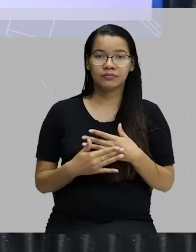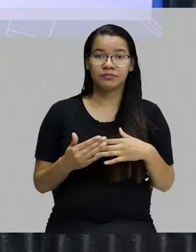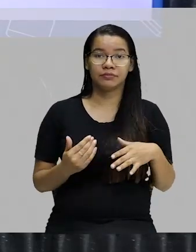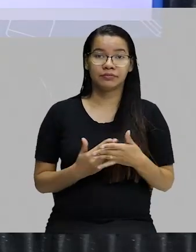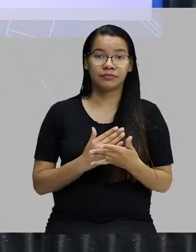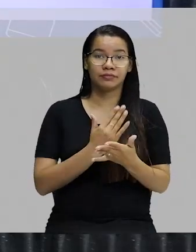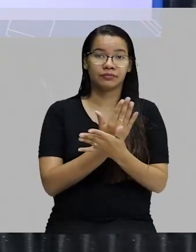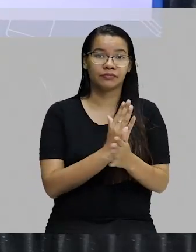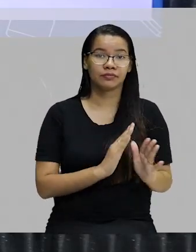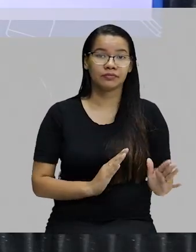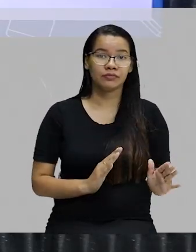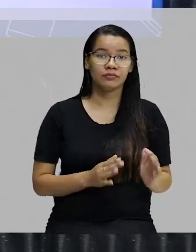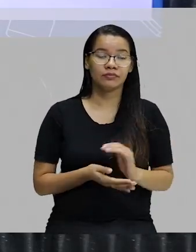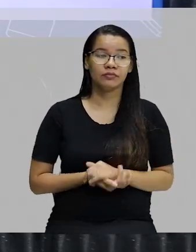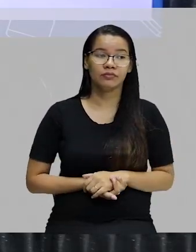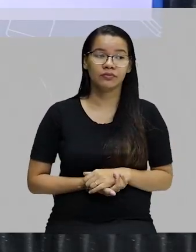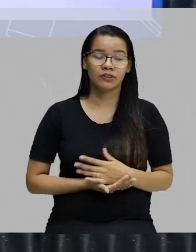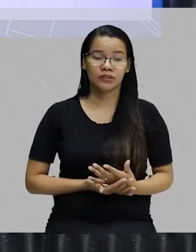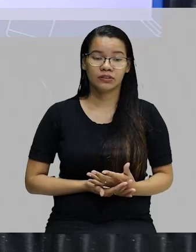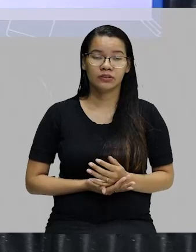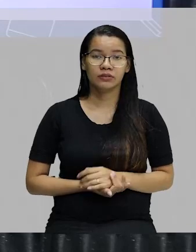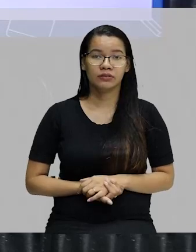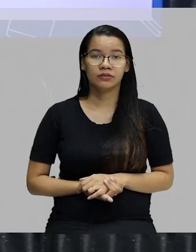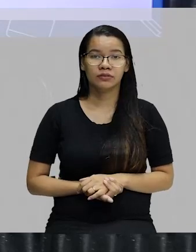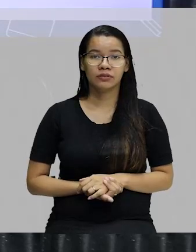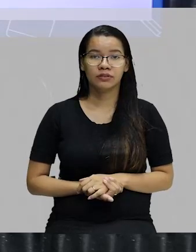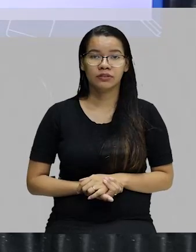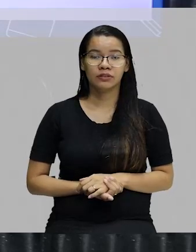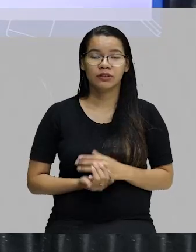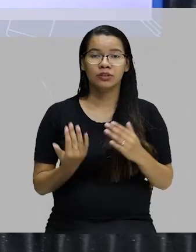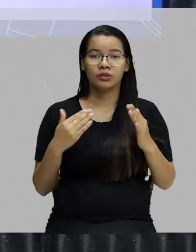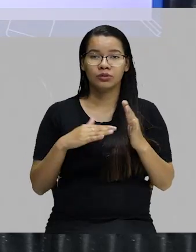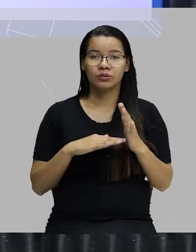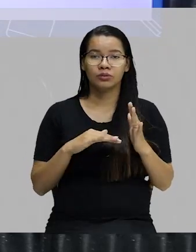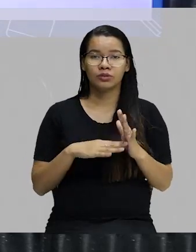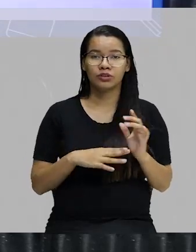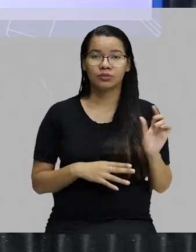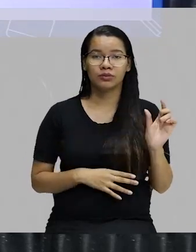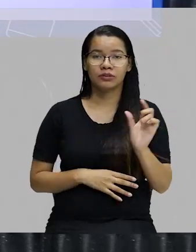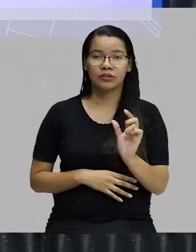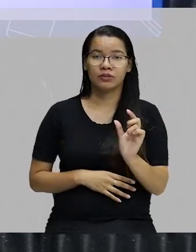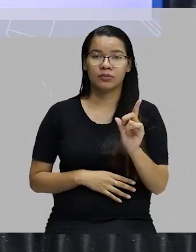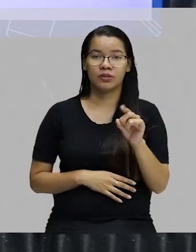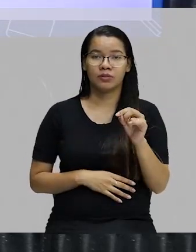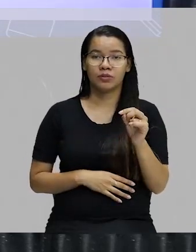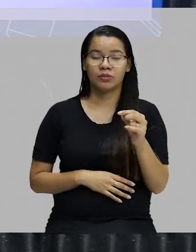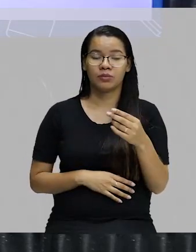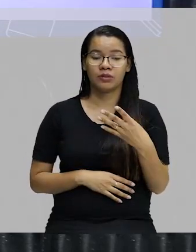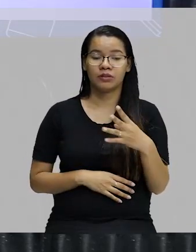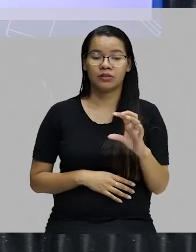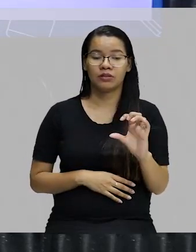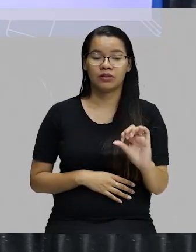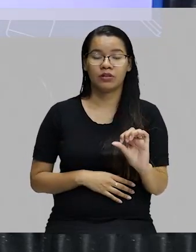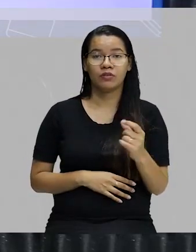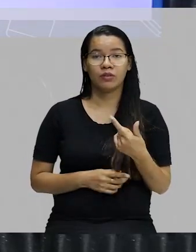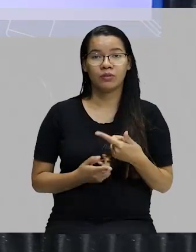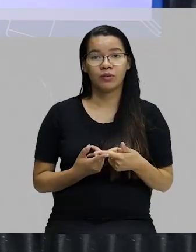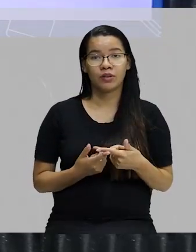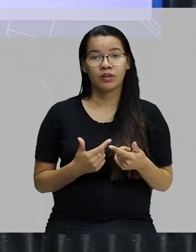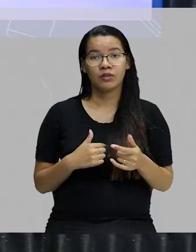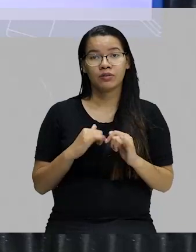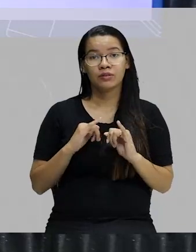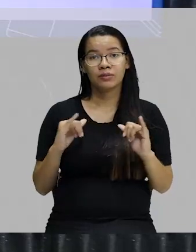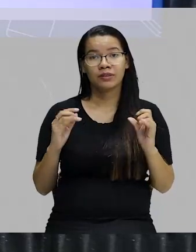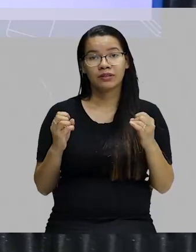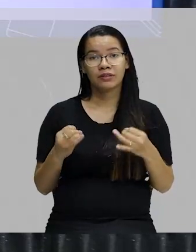finitas, tá? Então, para esse caso aqui, o último termo é o 49. Por que eu disse isso?